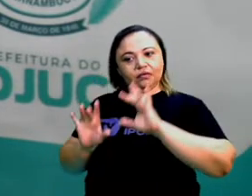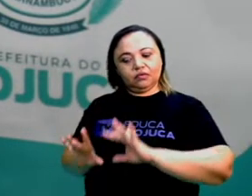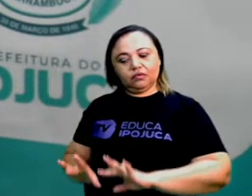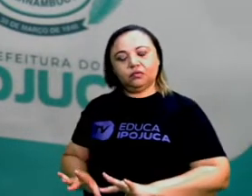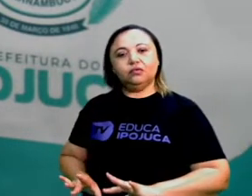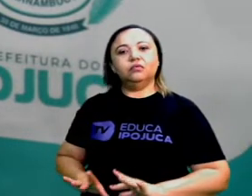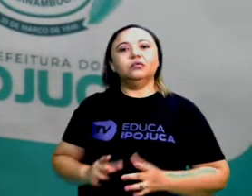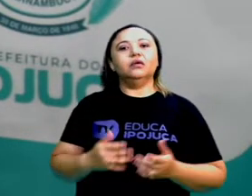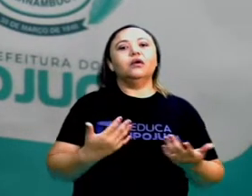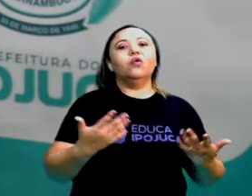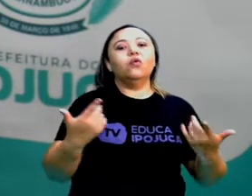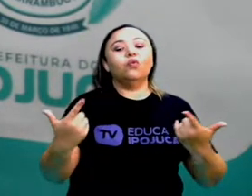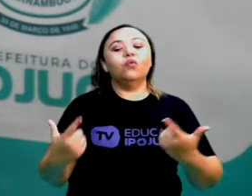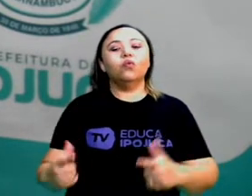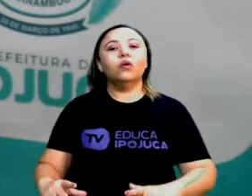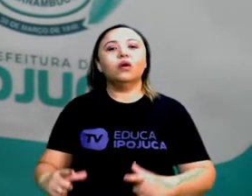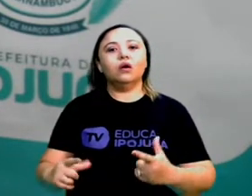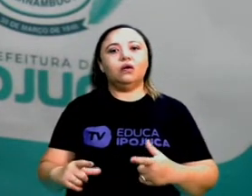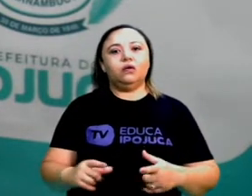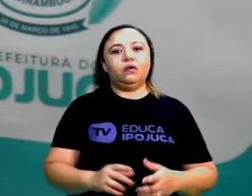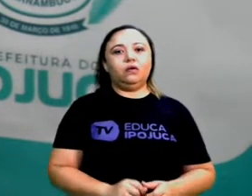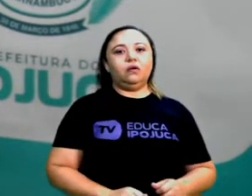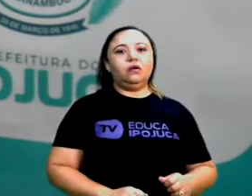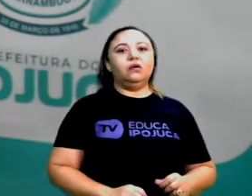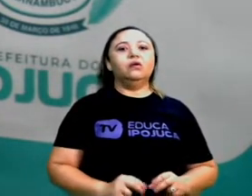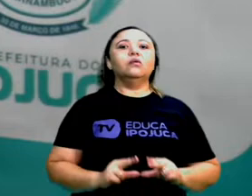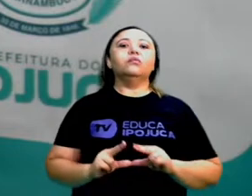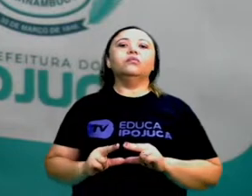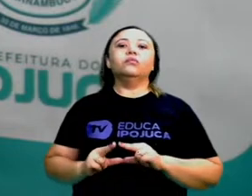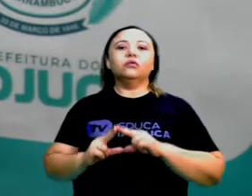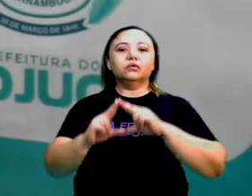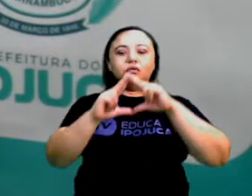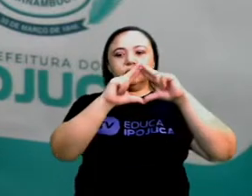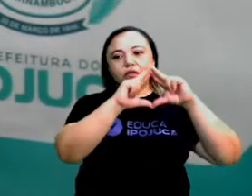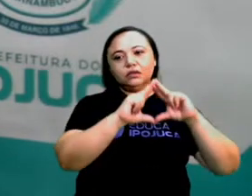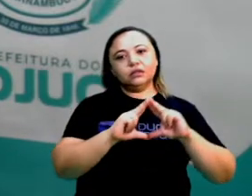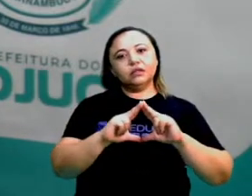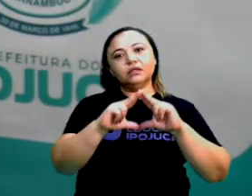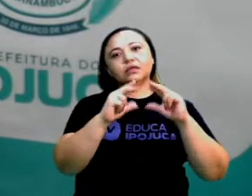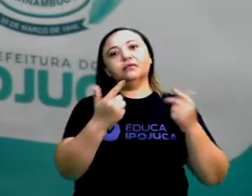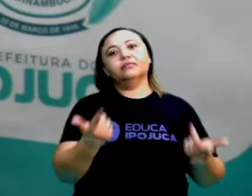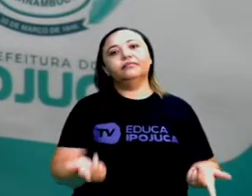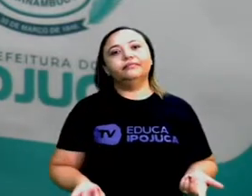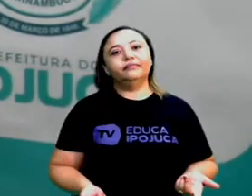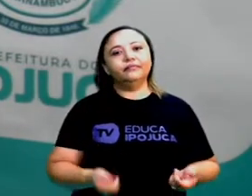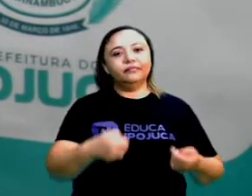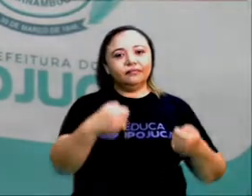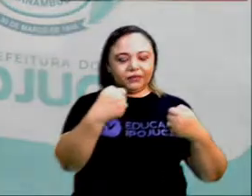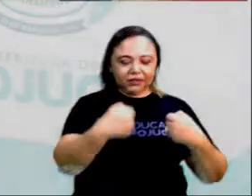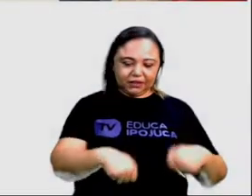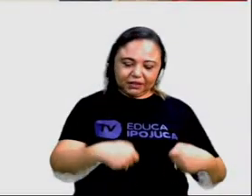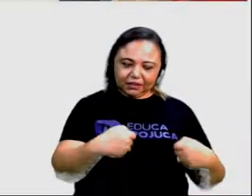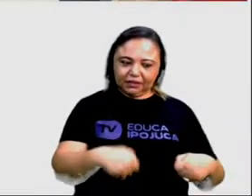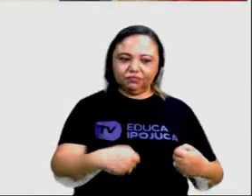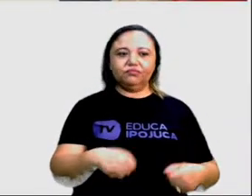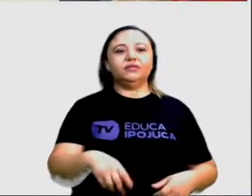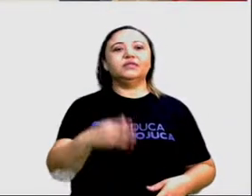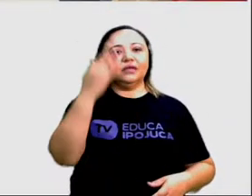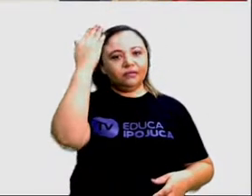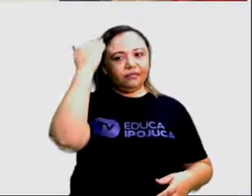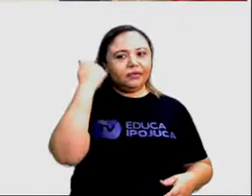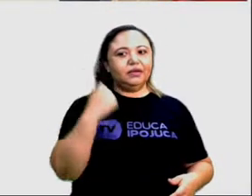Eu posso descartar isso aonde? Eu posso reutilizar? Eu posso dar para alguém reutilizar? Só assim, tomando